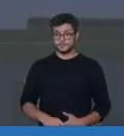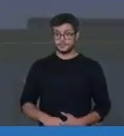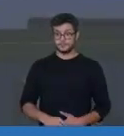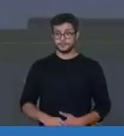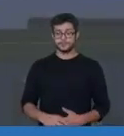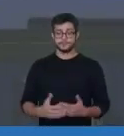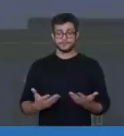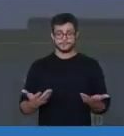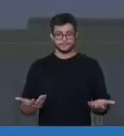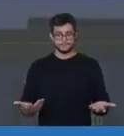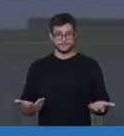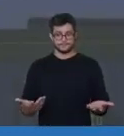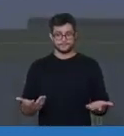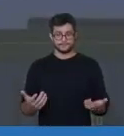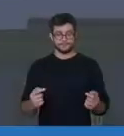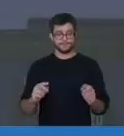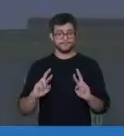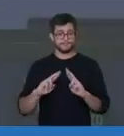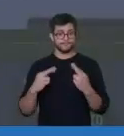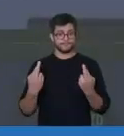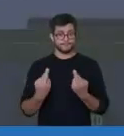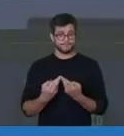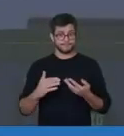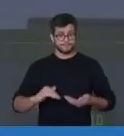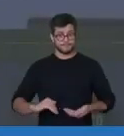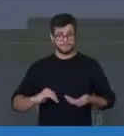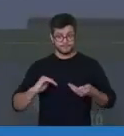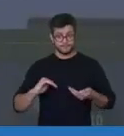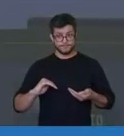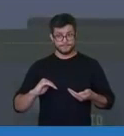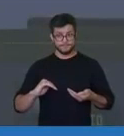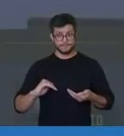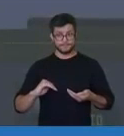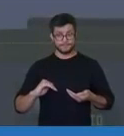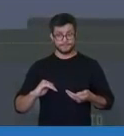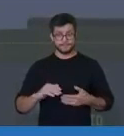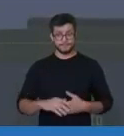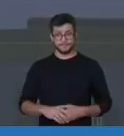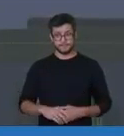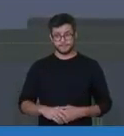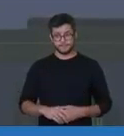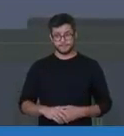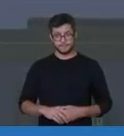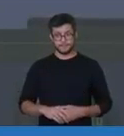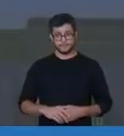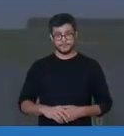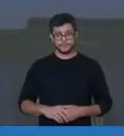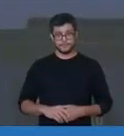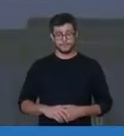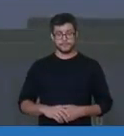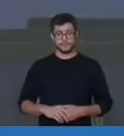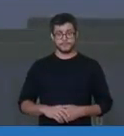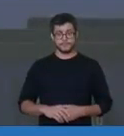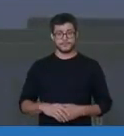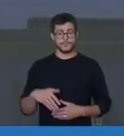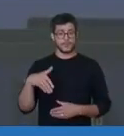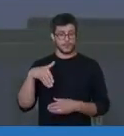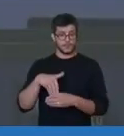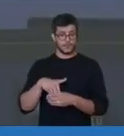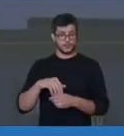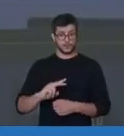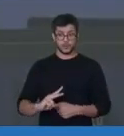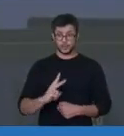Relembrando então, nesta sessão do Congresso Nacional, que reúne Câmara dos Deputados e Senado Federal, o plenário votou 2